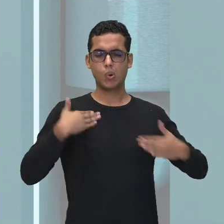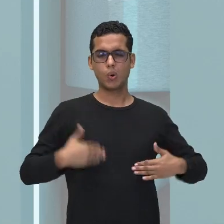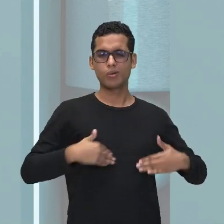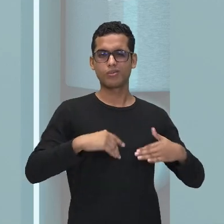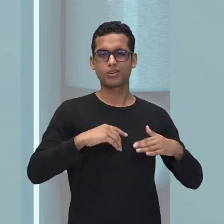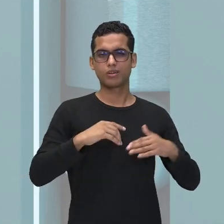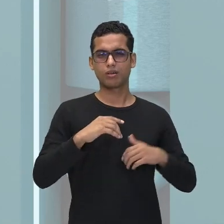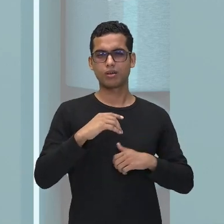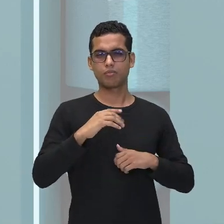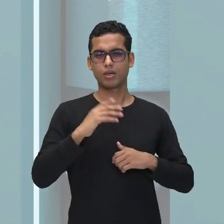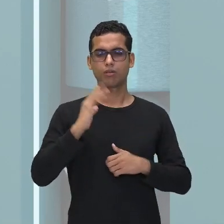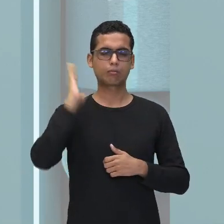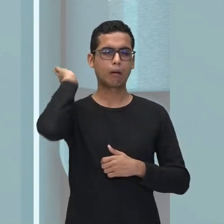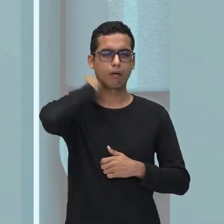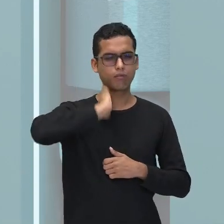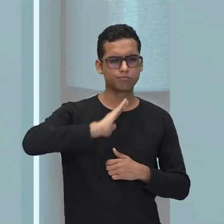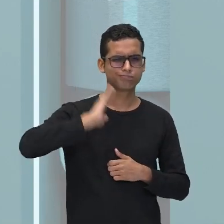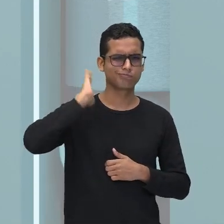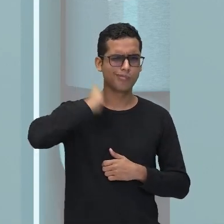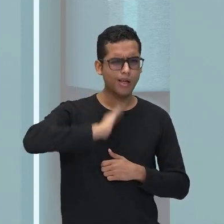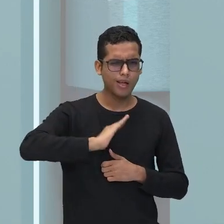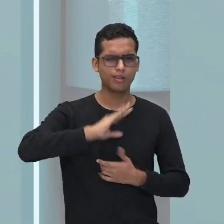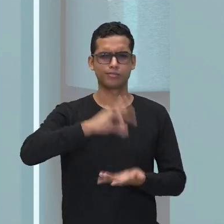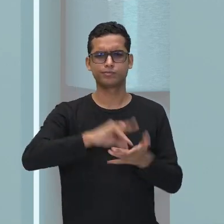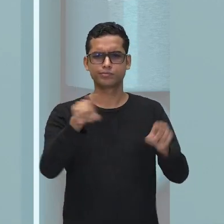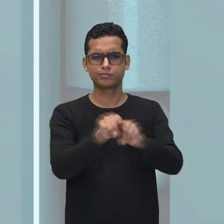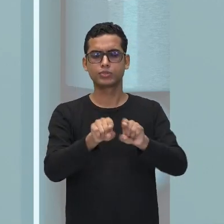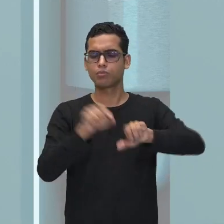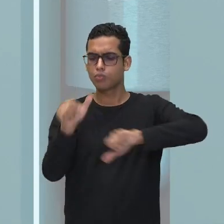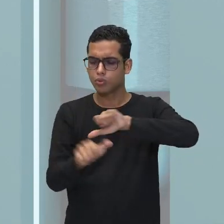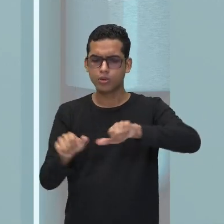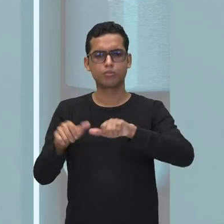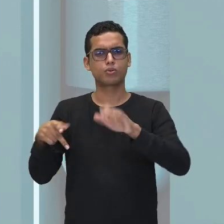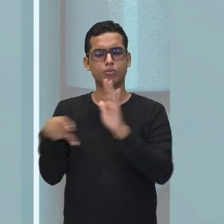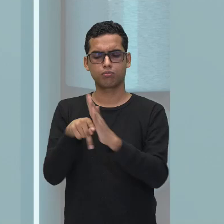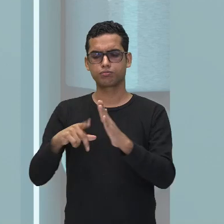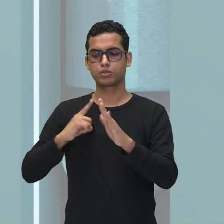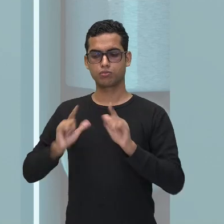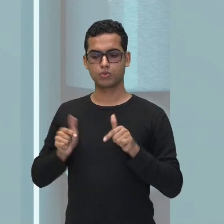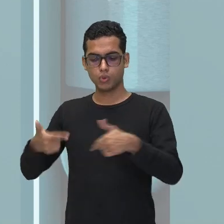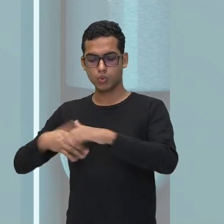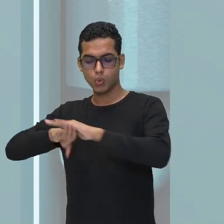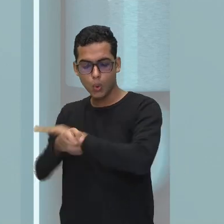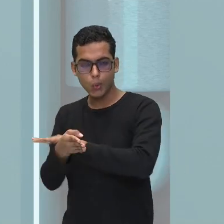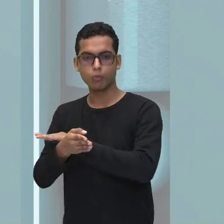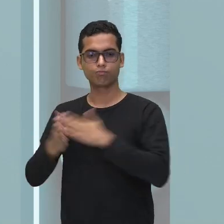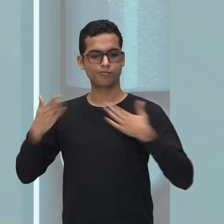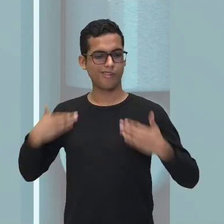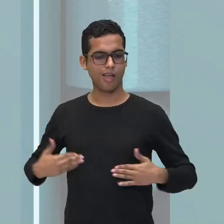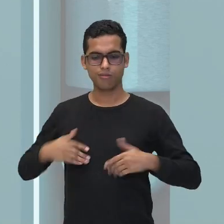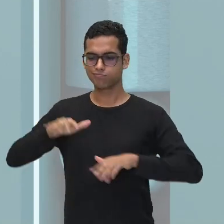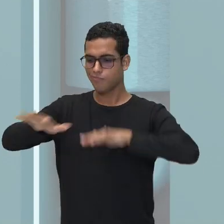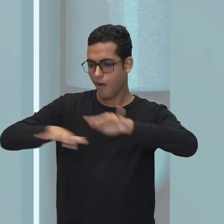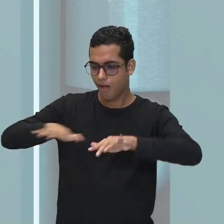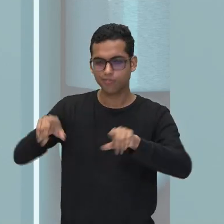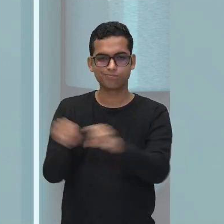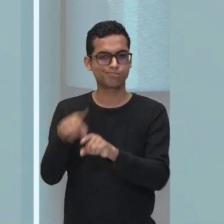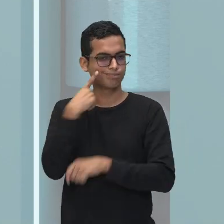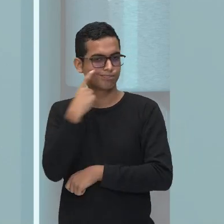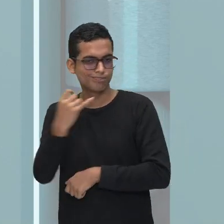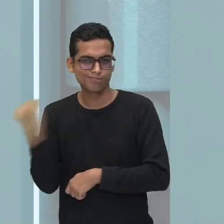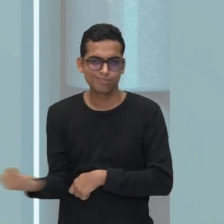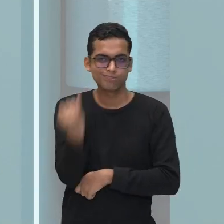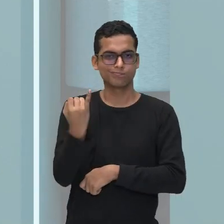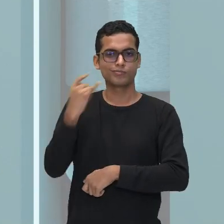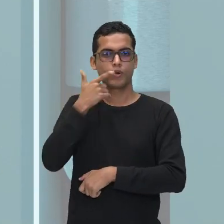por hábitos que façam com que a gente exercite mais o nosso corpo é super importante, é super interessante para que a gente